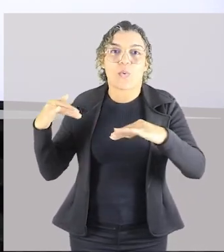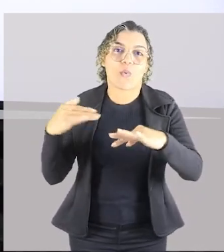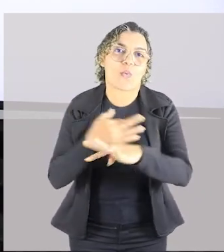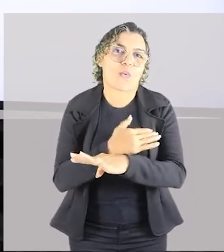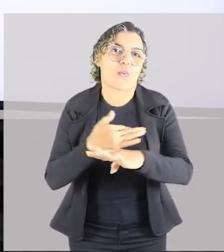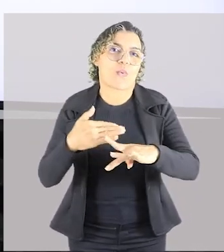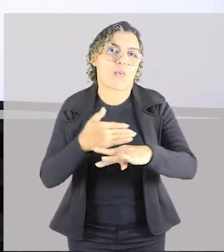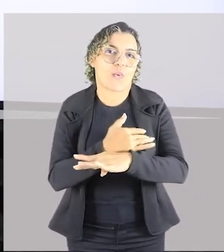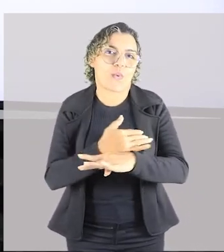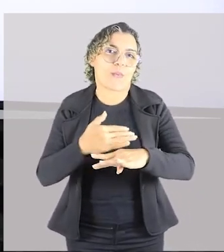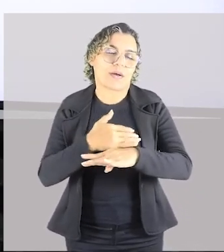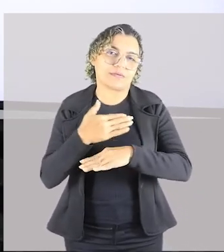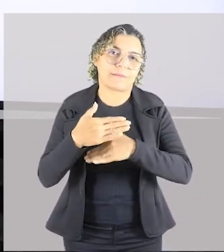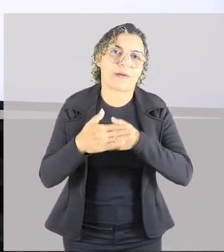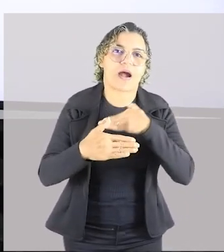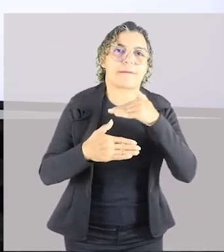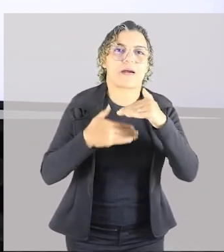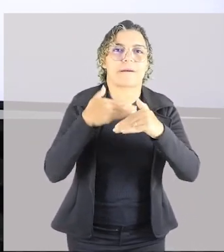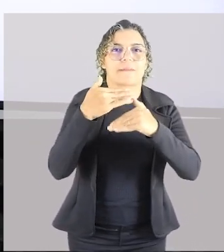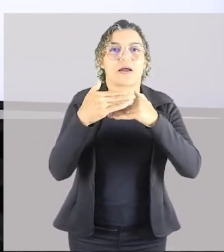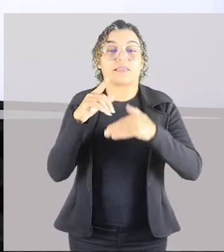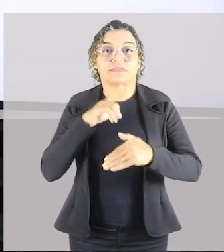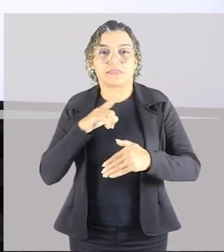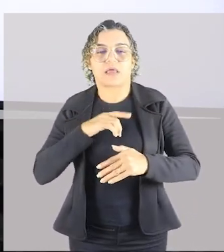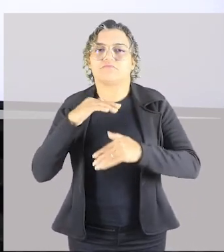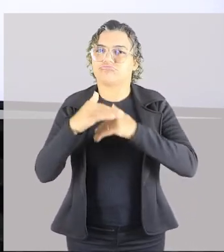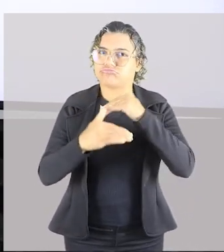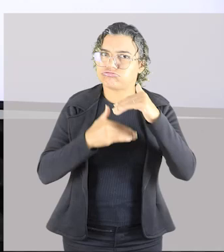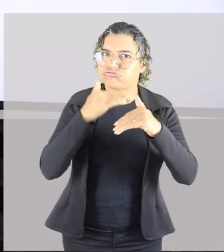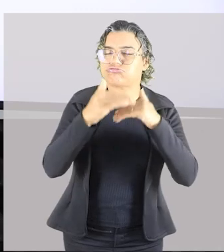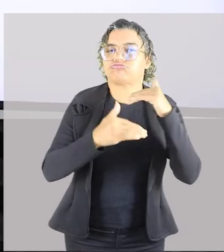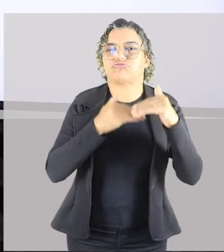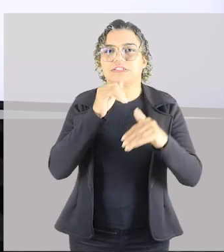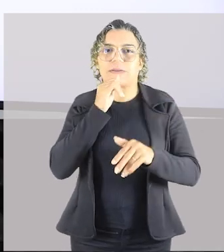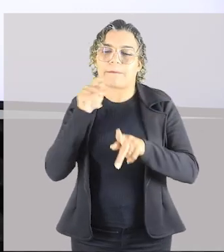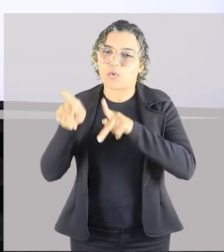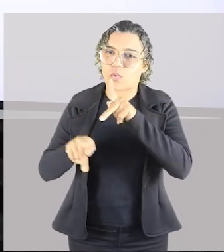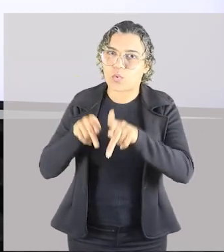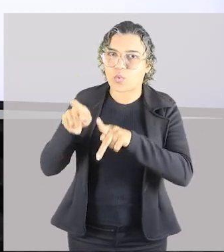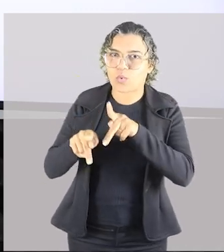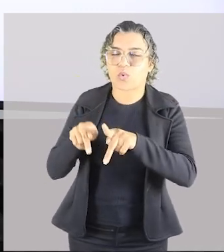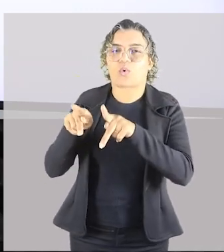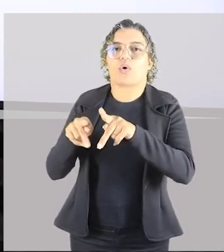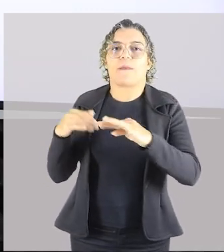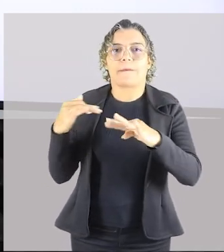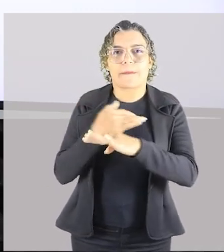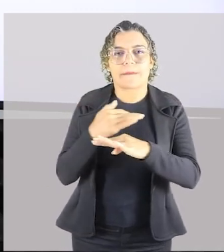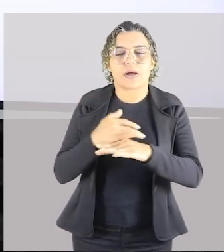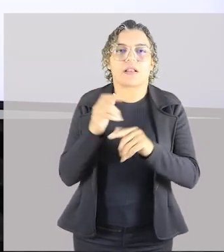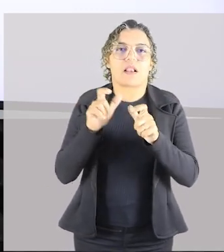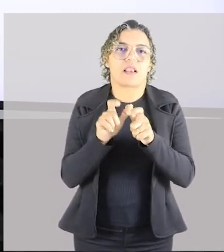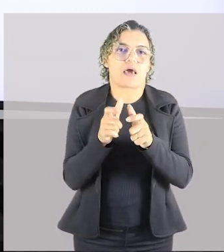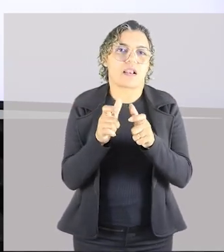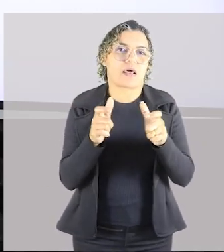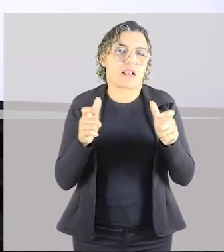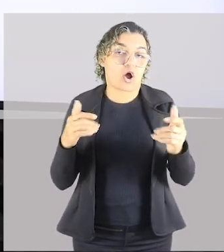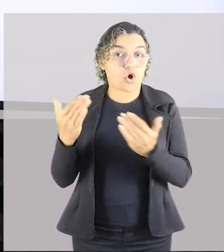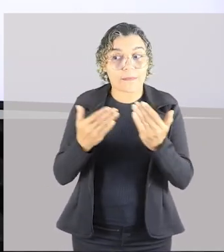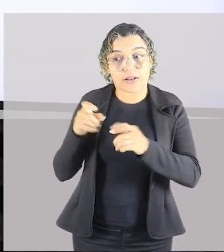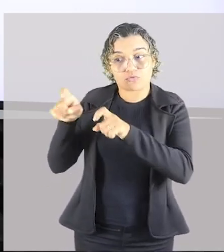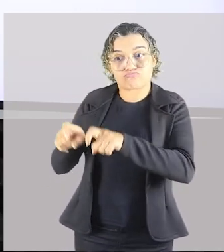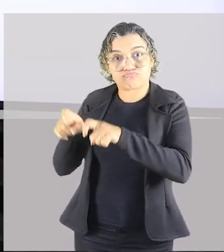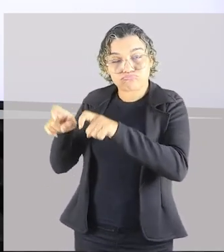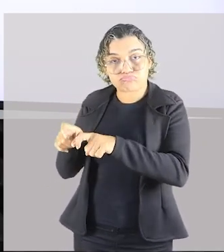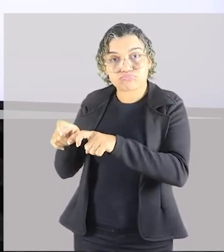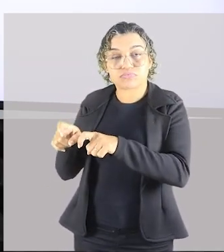crescimento exponencial em grande quantidade da população urbana do Brasil em relação à população rural, fruto